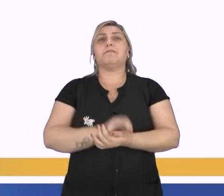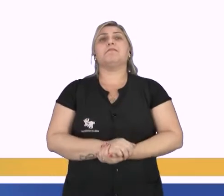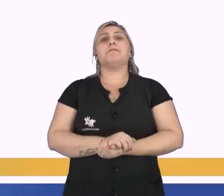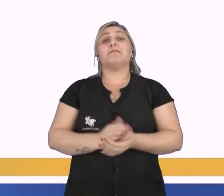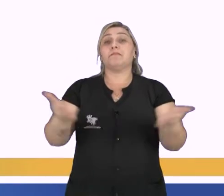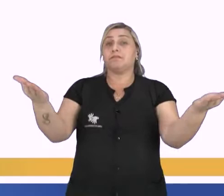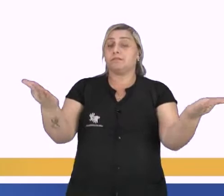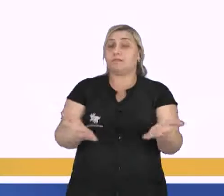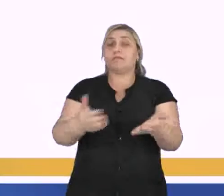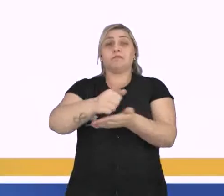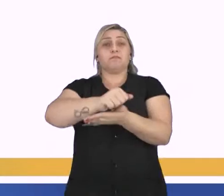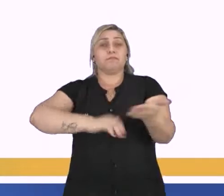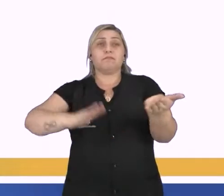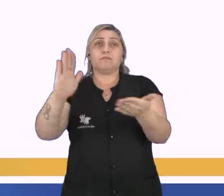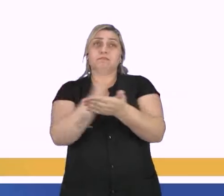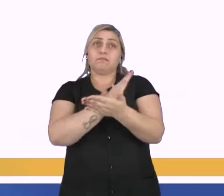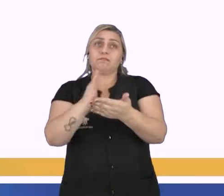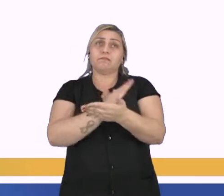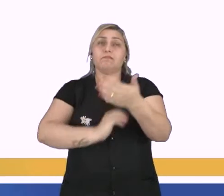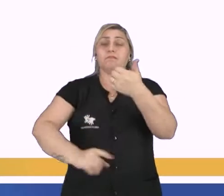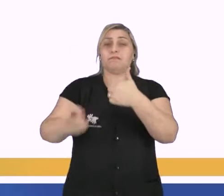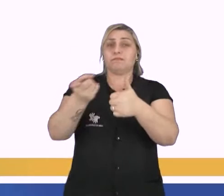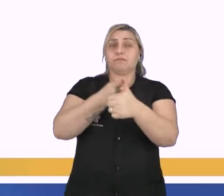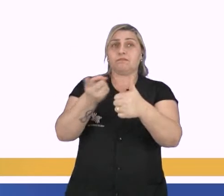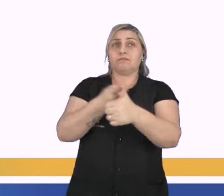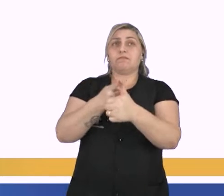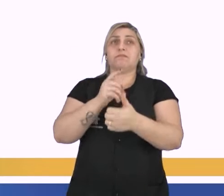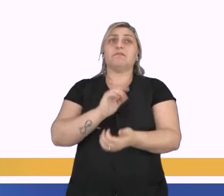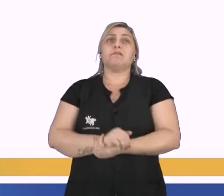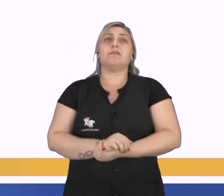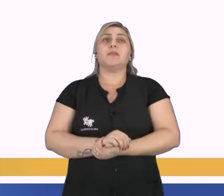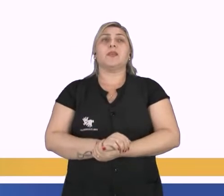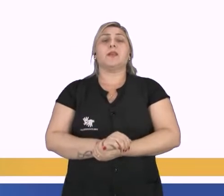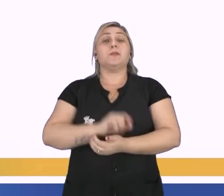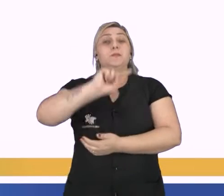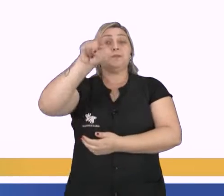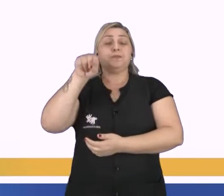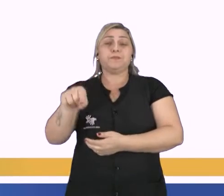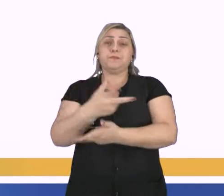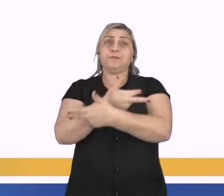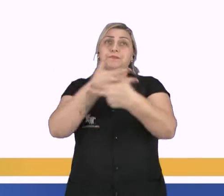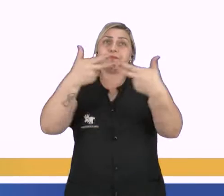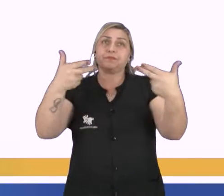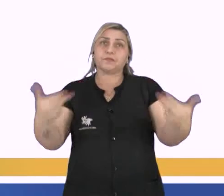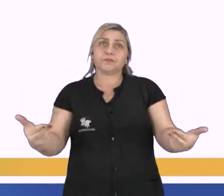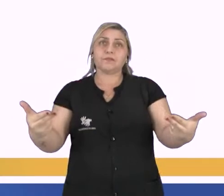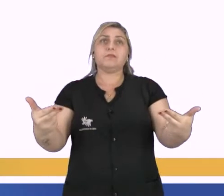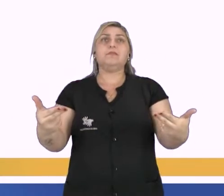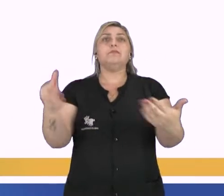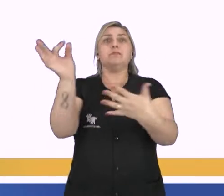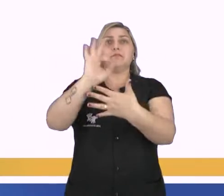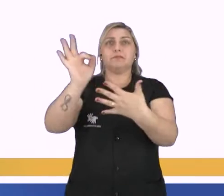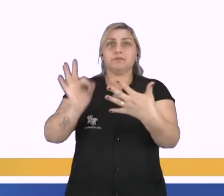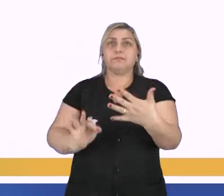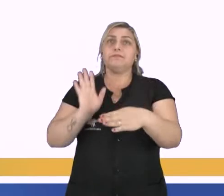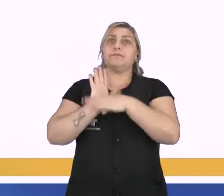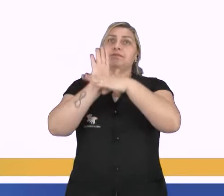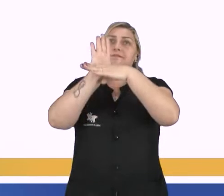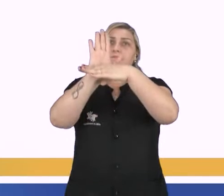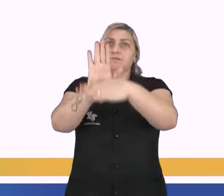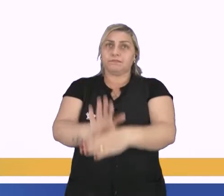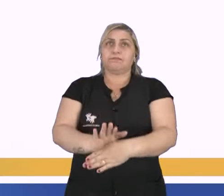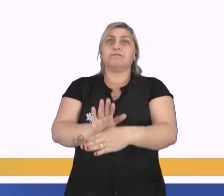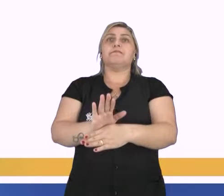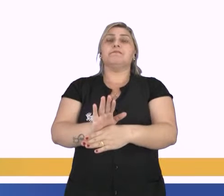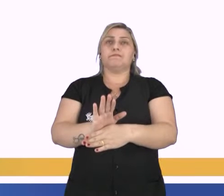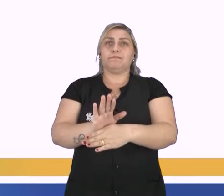Vamos aqui para algumas atividades. Então, os sinais de pontuação são fatores que